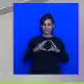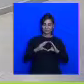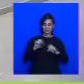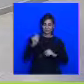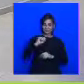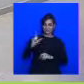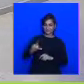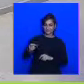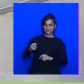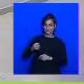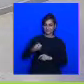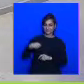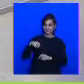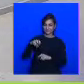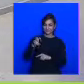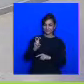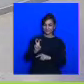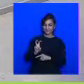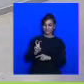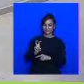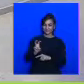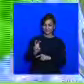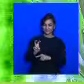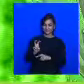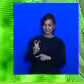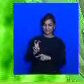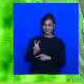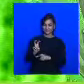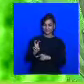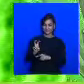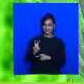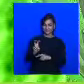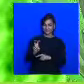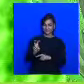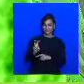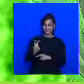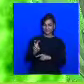Bola azul, número 5.